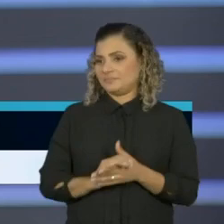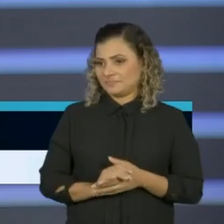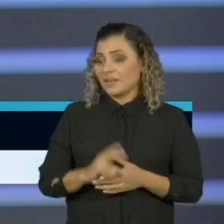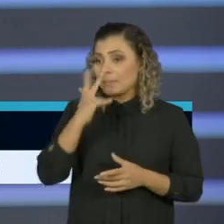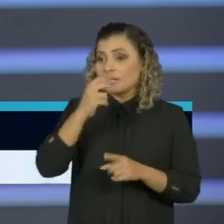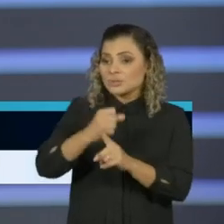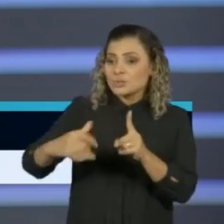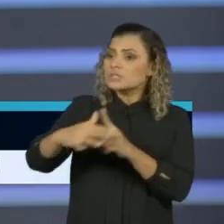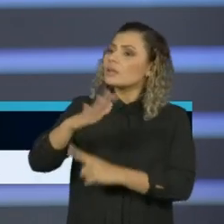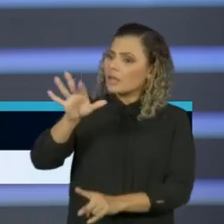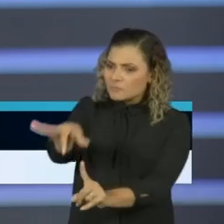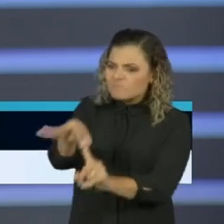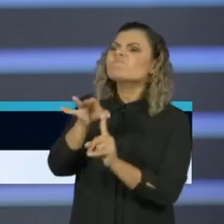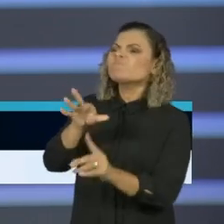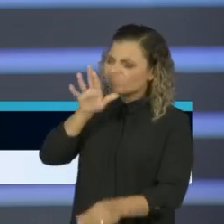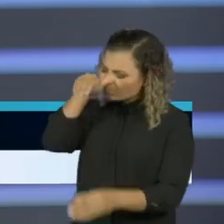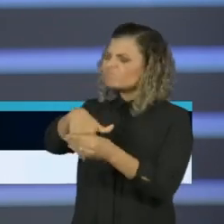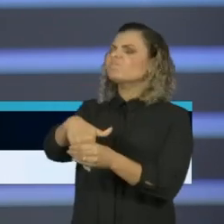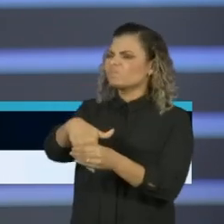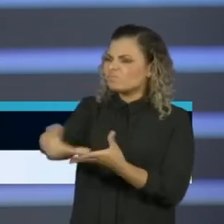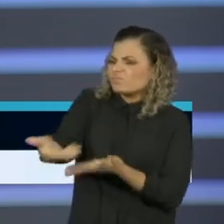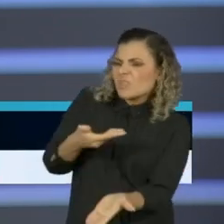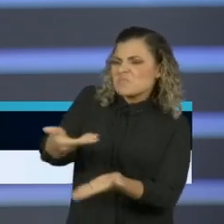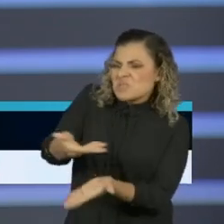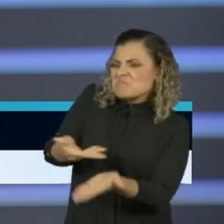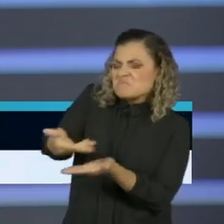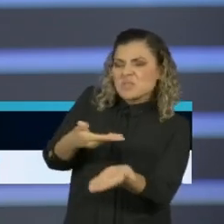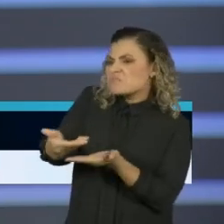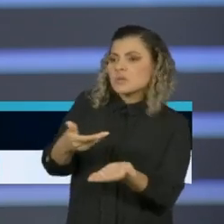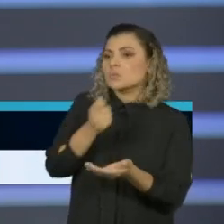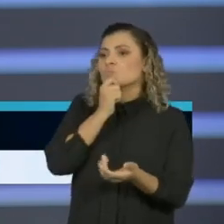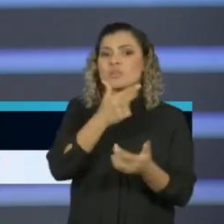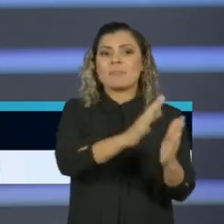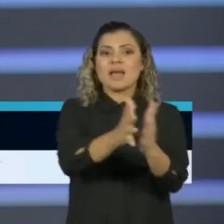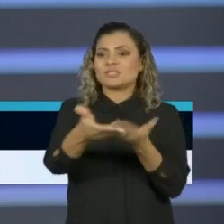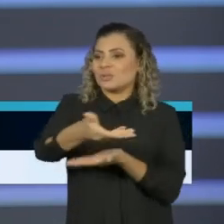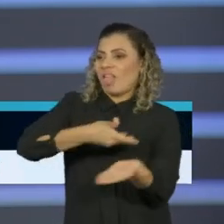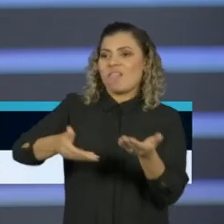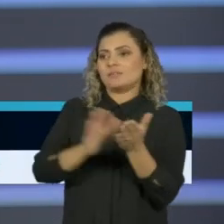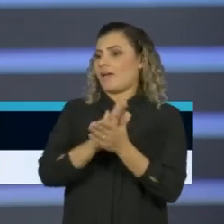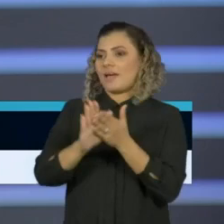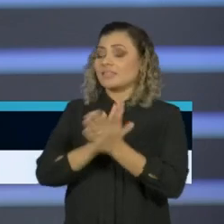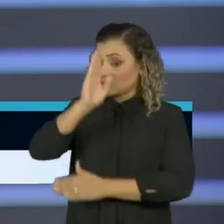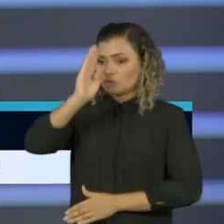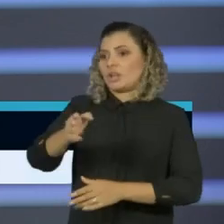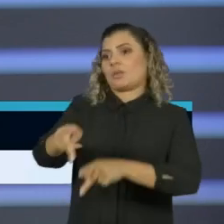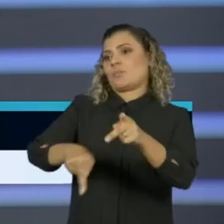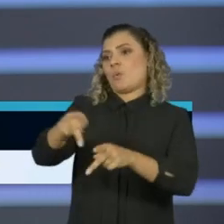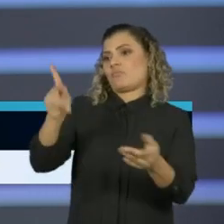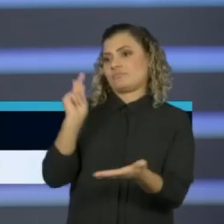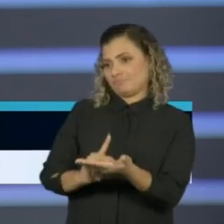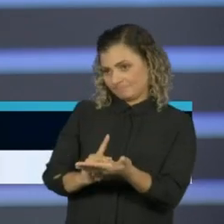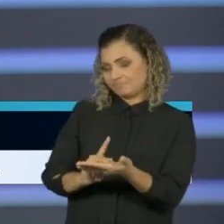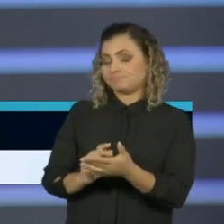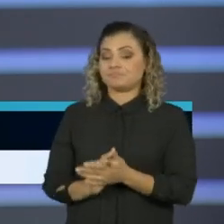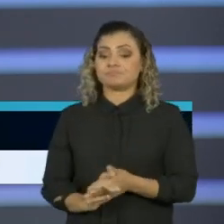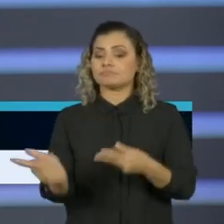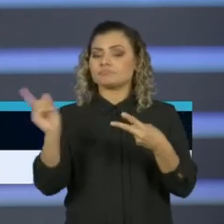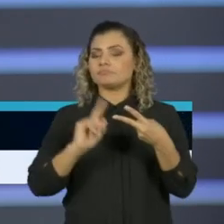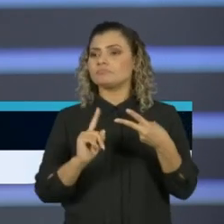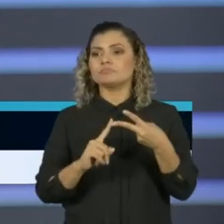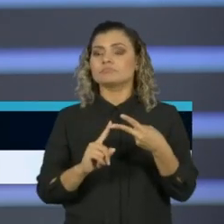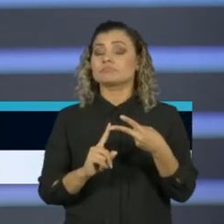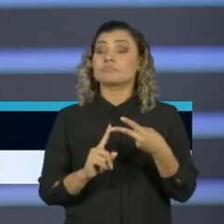pela sociedade, num diálogo direto com a sociedade, sem intermediação dos partidos políticos. Essa é a primeira questão. A segunda